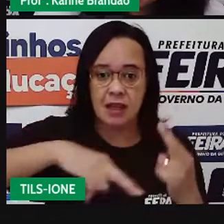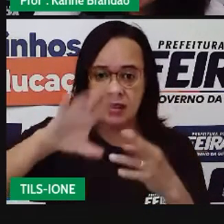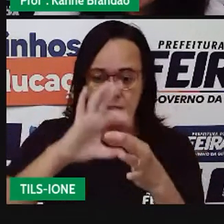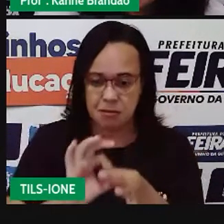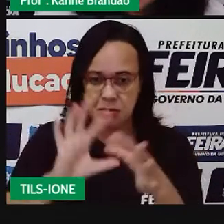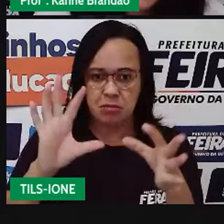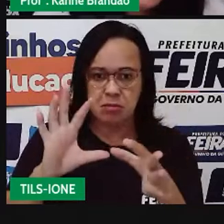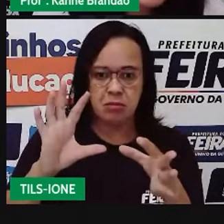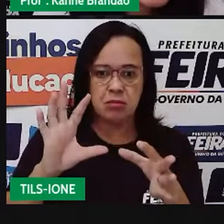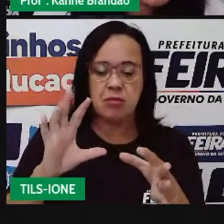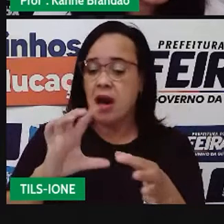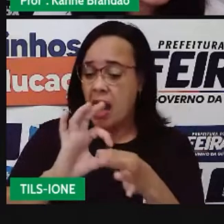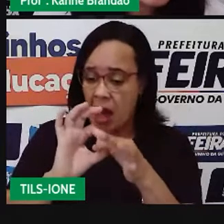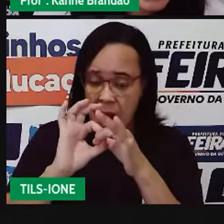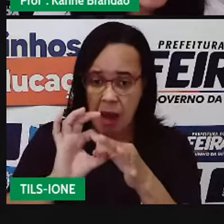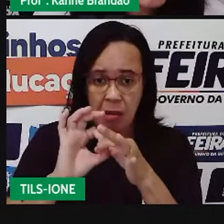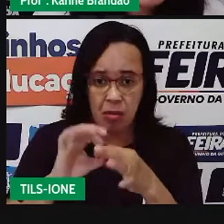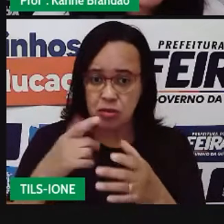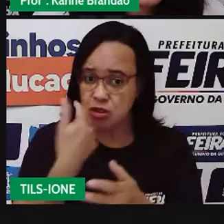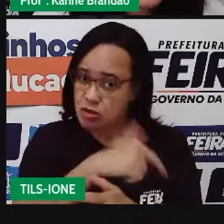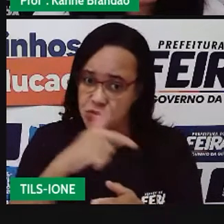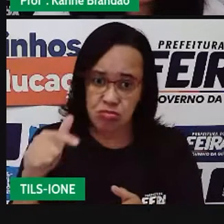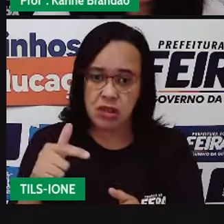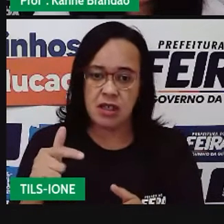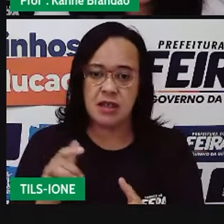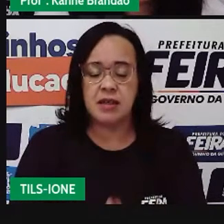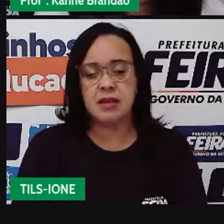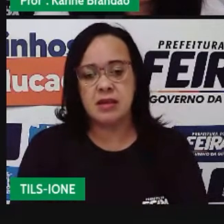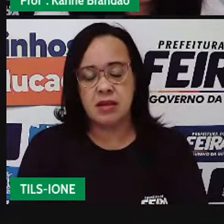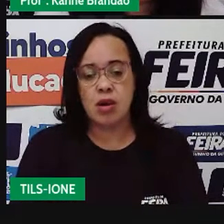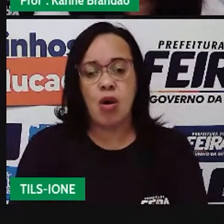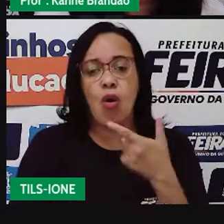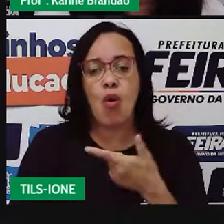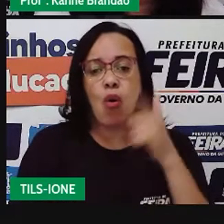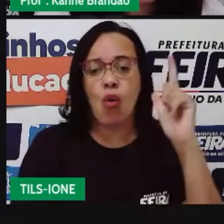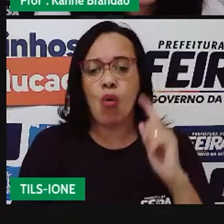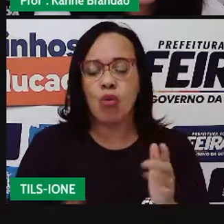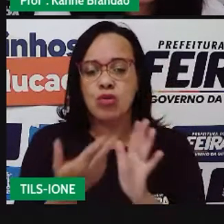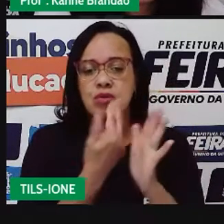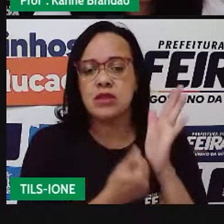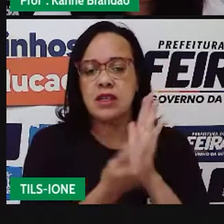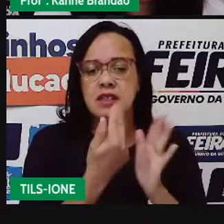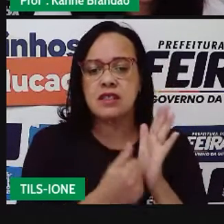desarmônica. A outra charge que é por trás do jornal Correios